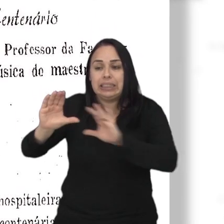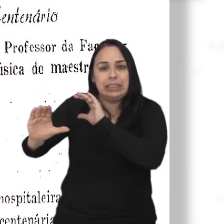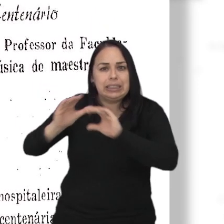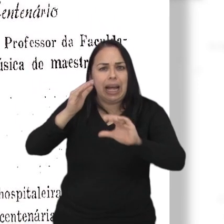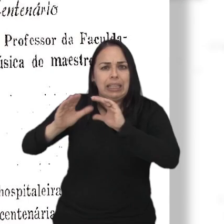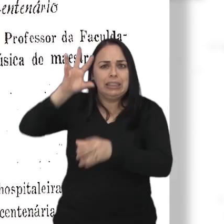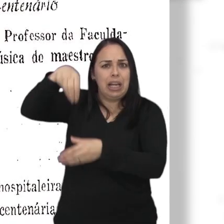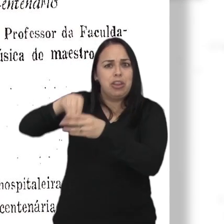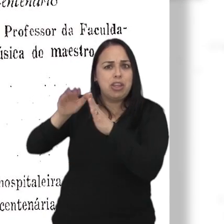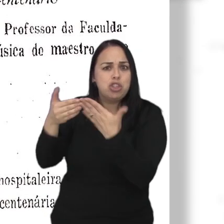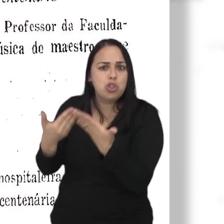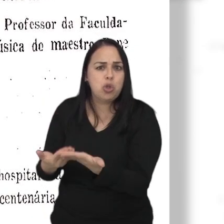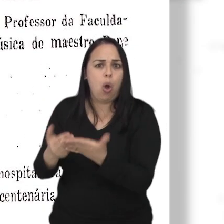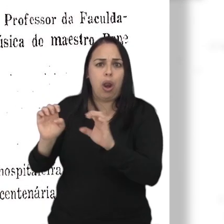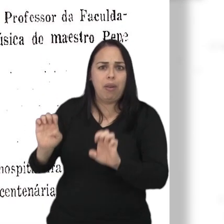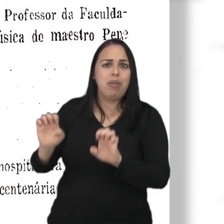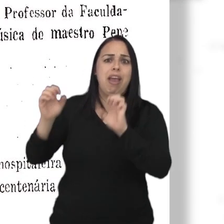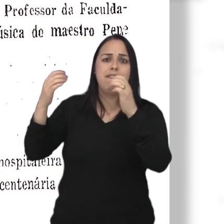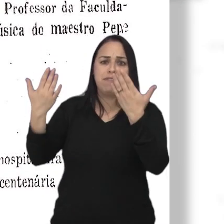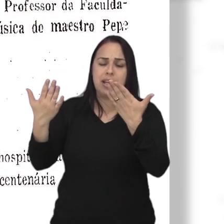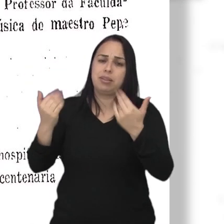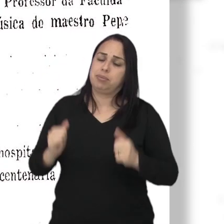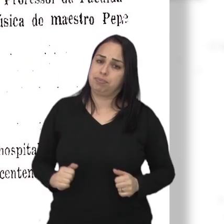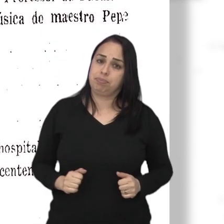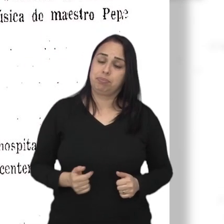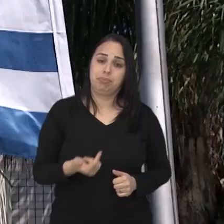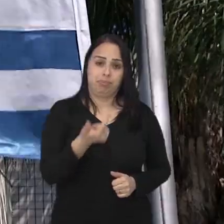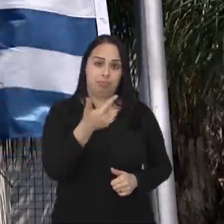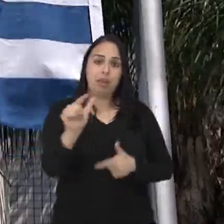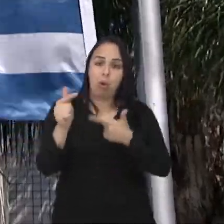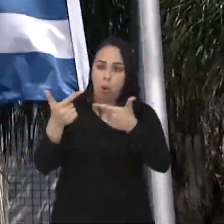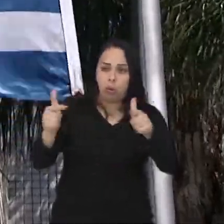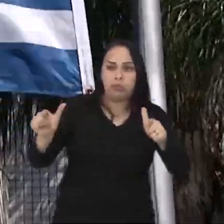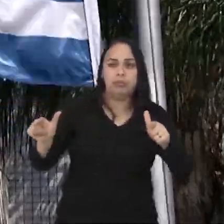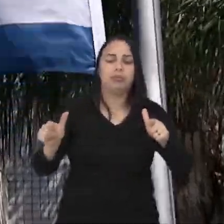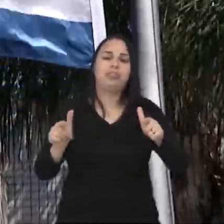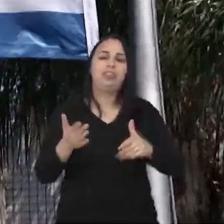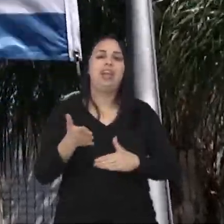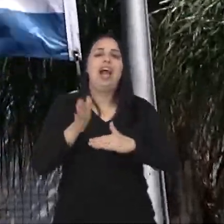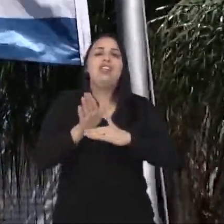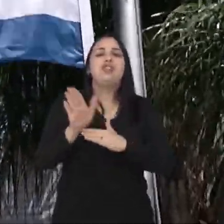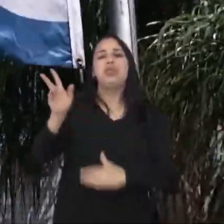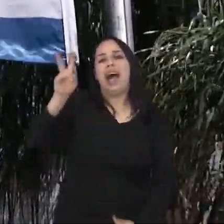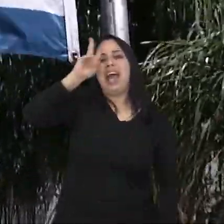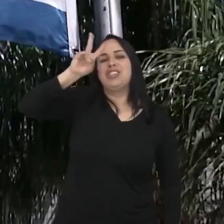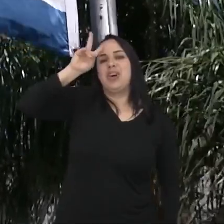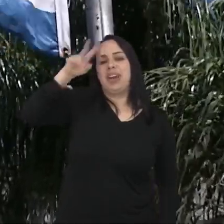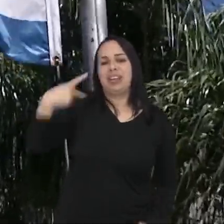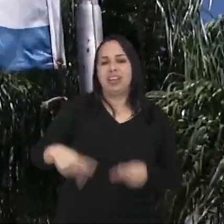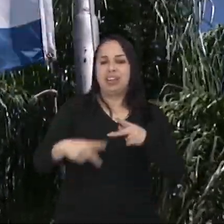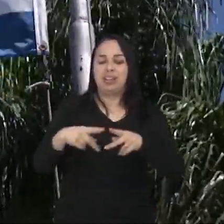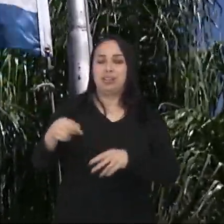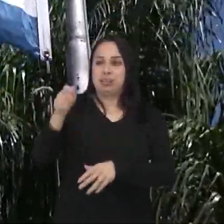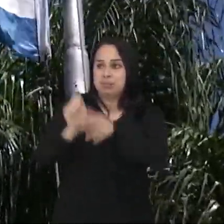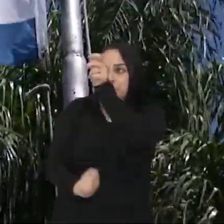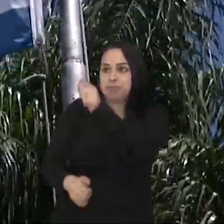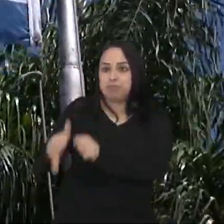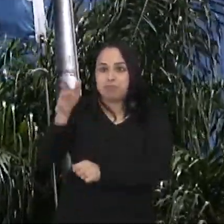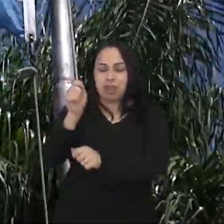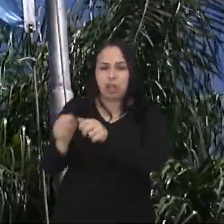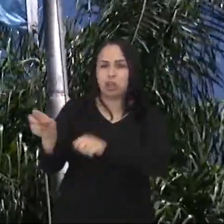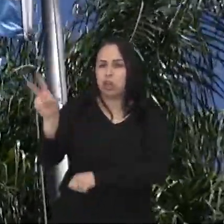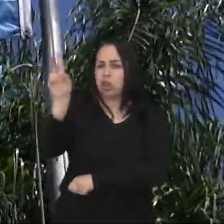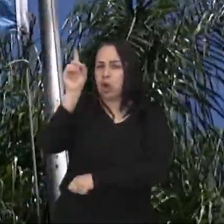hino nas escolas, festas e comemorações cívicas. Outros elementos ajudam a construir a história de São José.